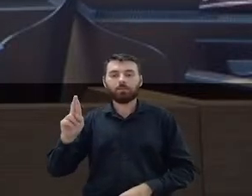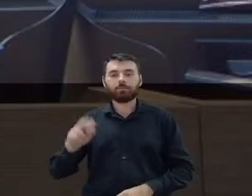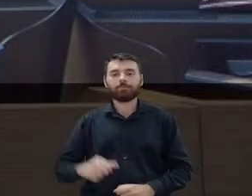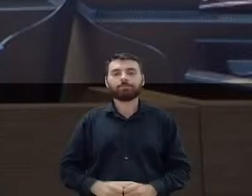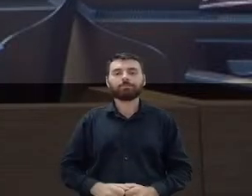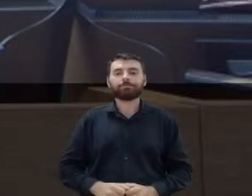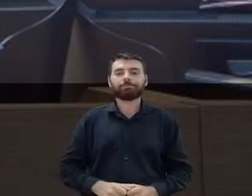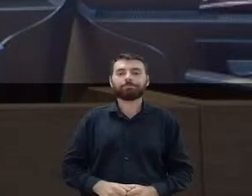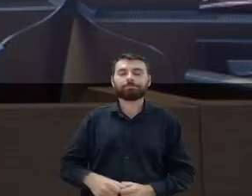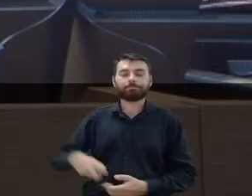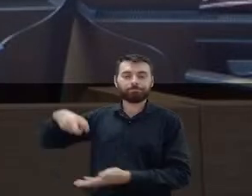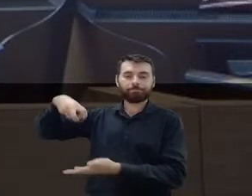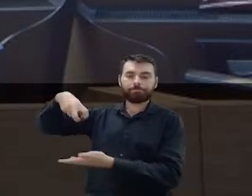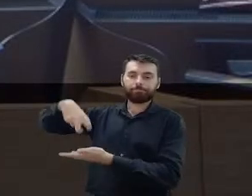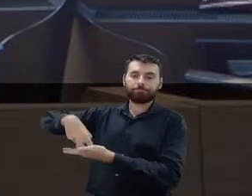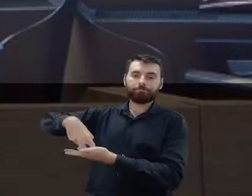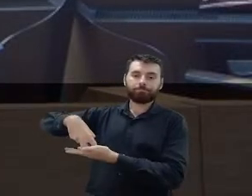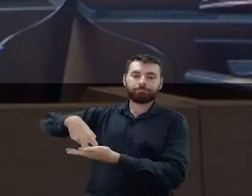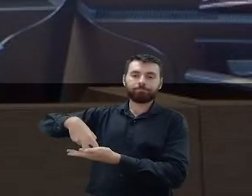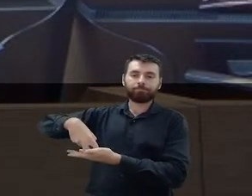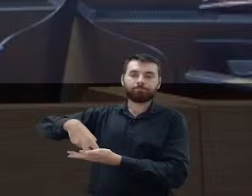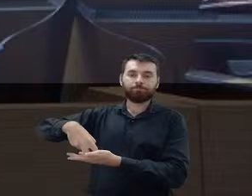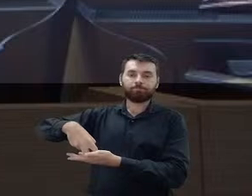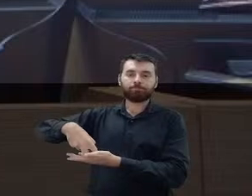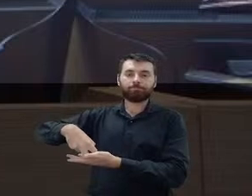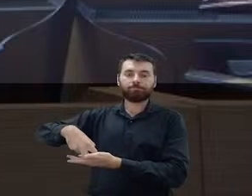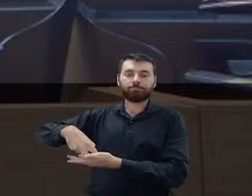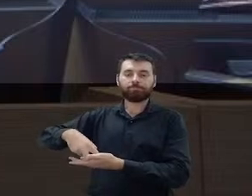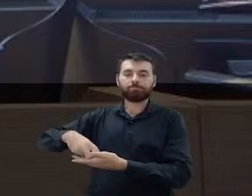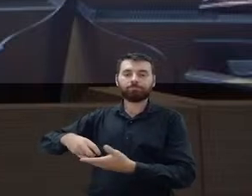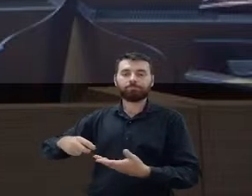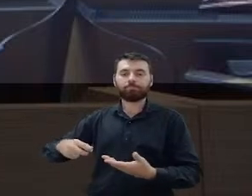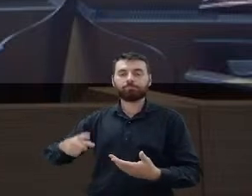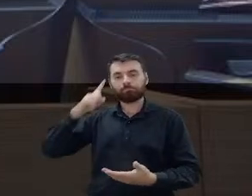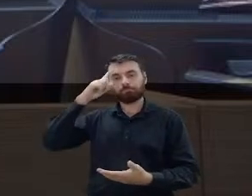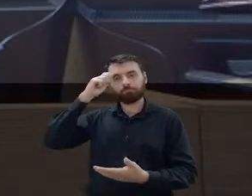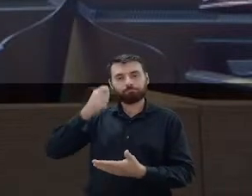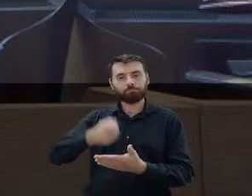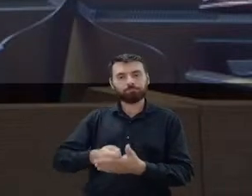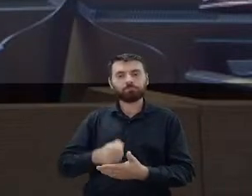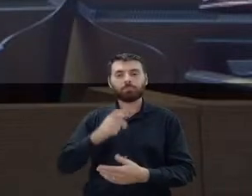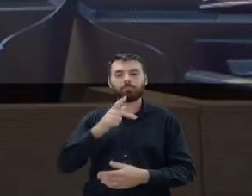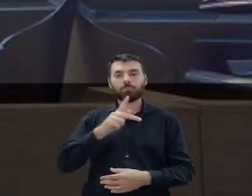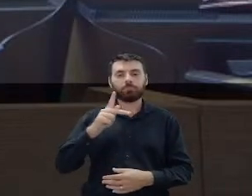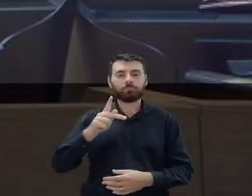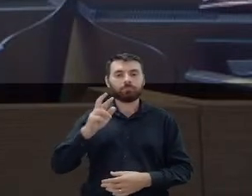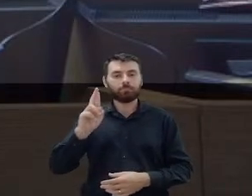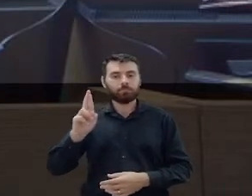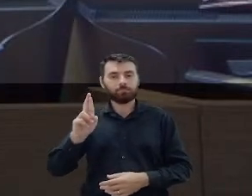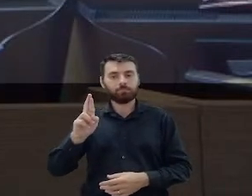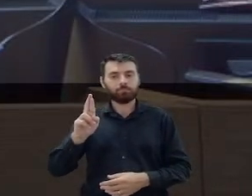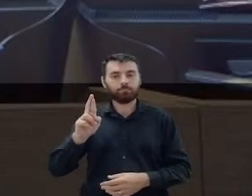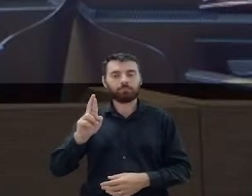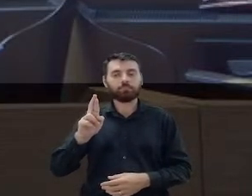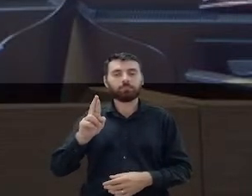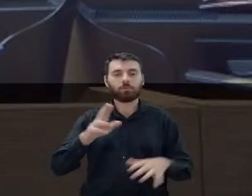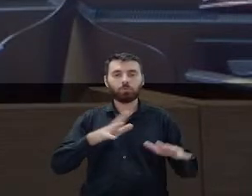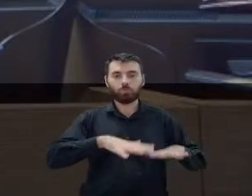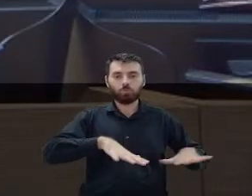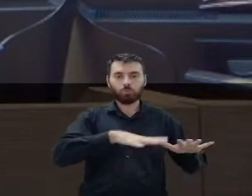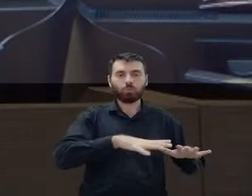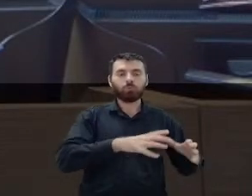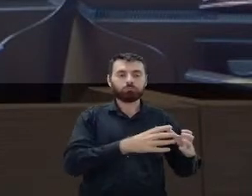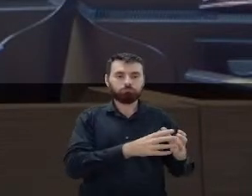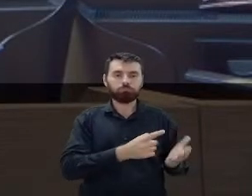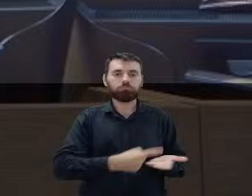A sentença gravada assim decidiu. O PPR previsto na Convenção Coletiva de Trabalho é apurado